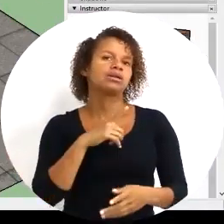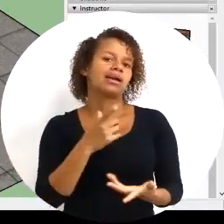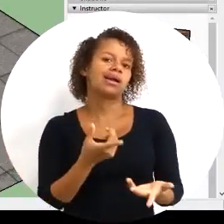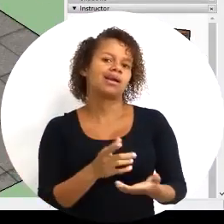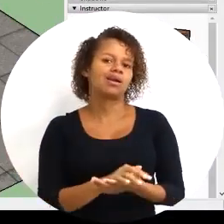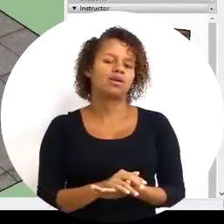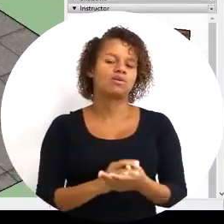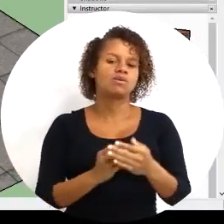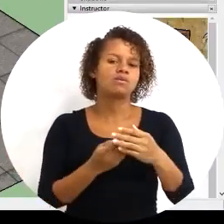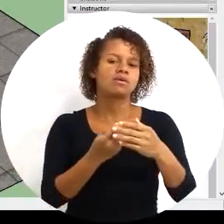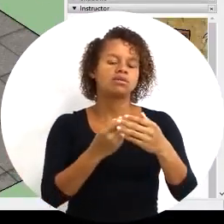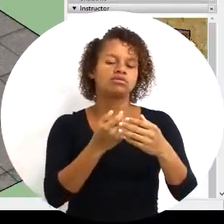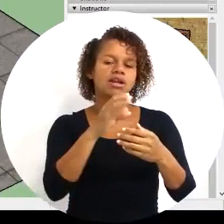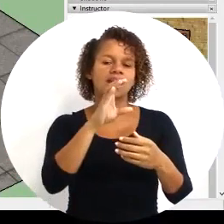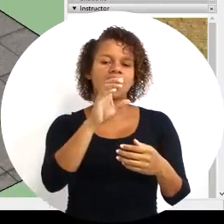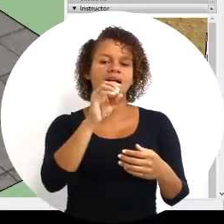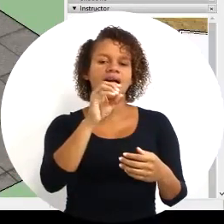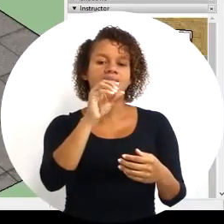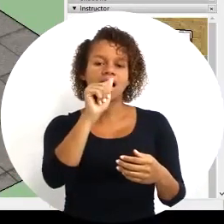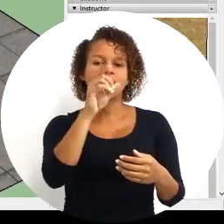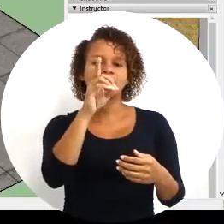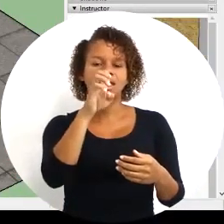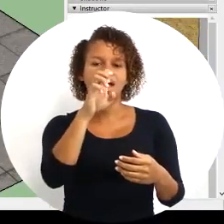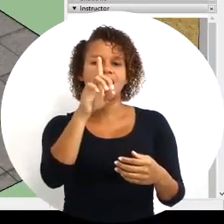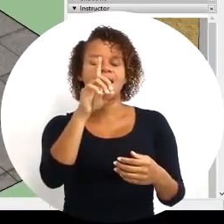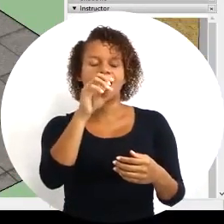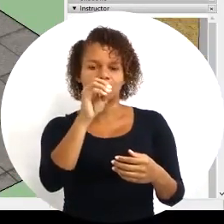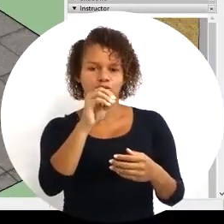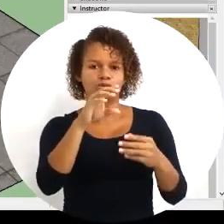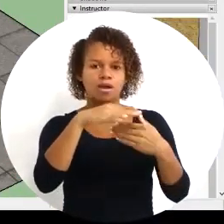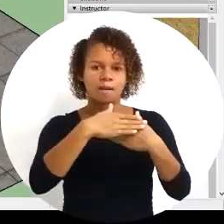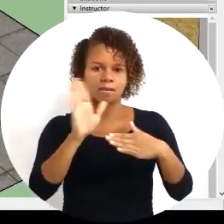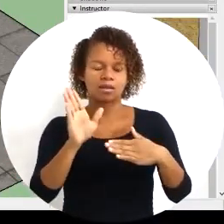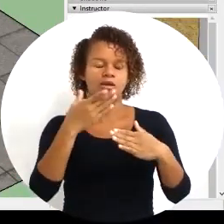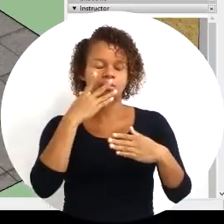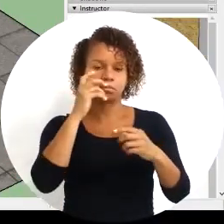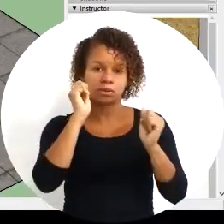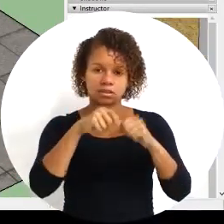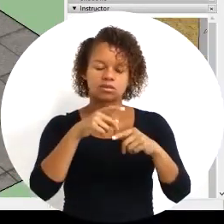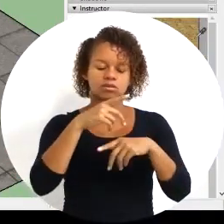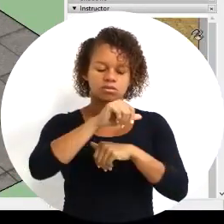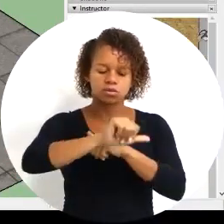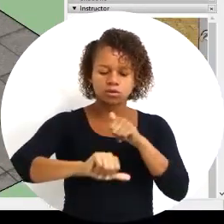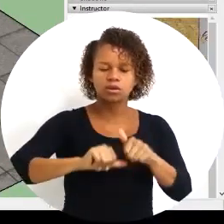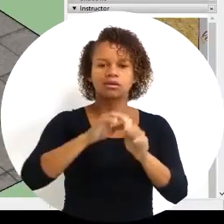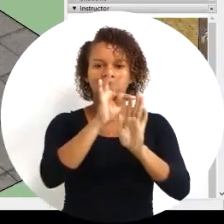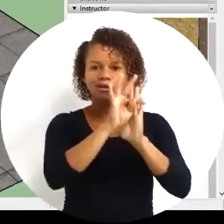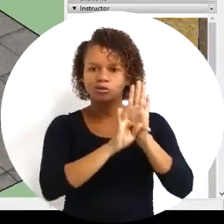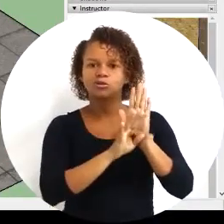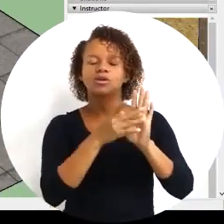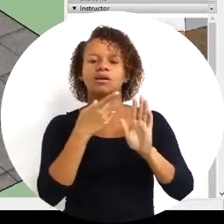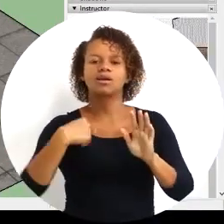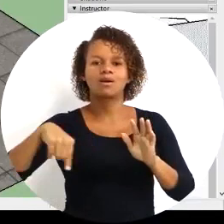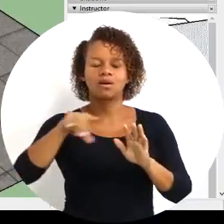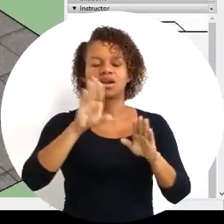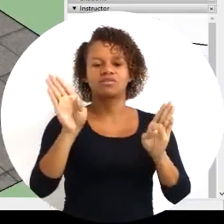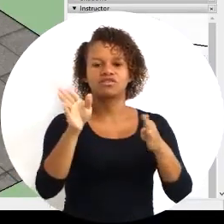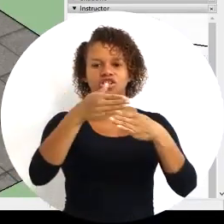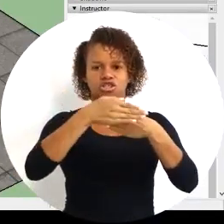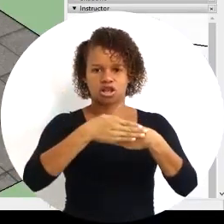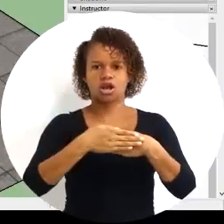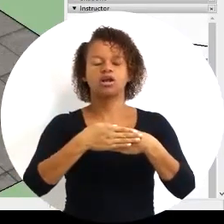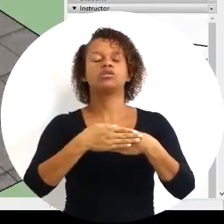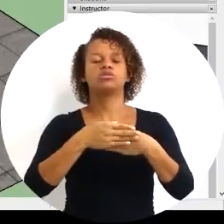tenho o cadeado aberto, eu consigo distorcer essa aplicação de textura ou com